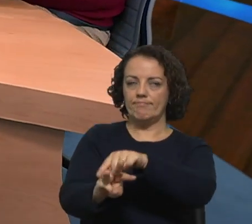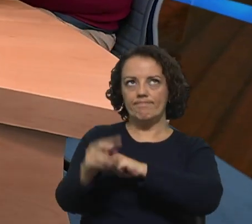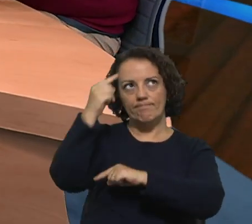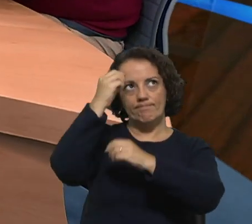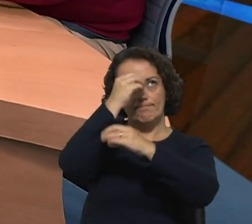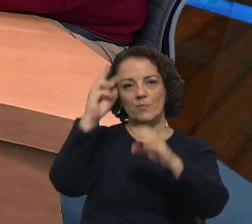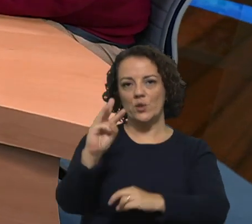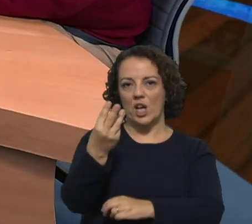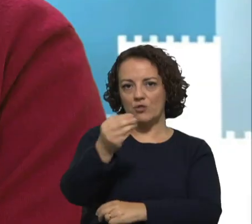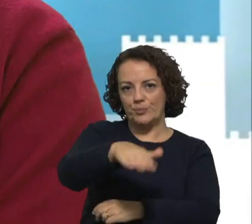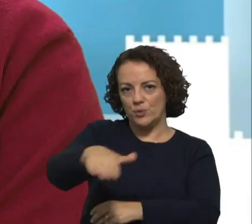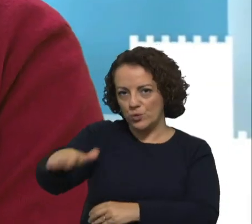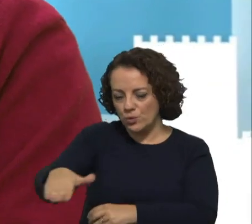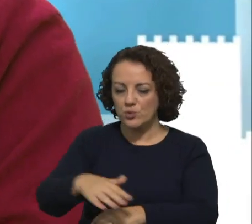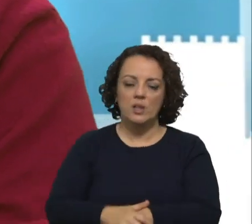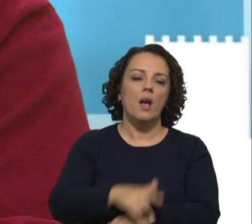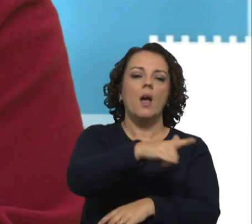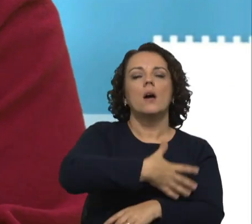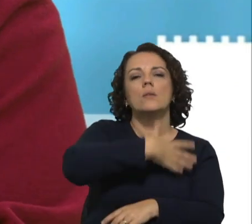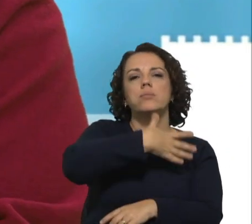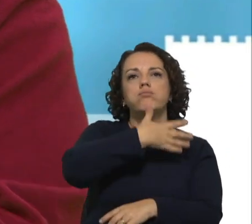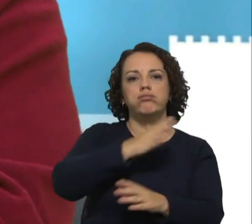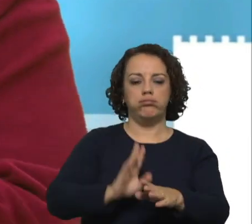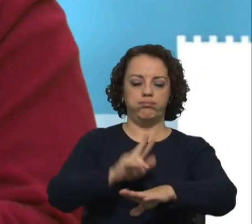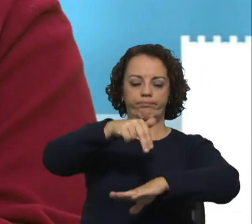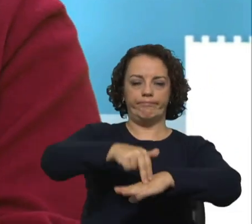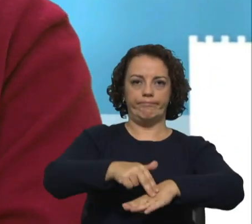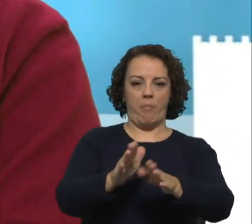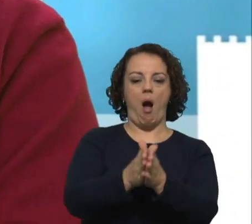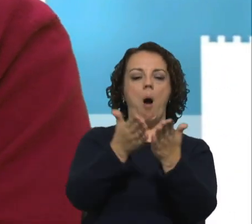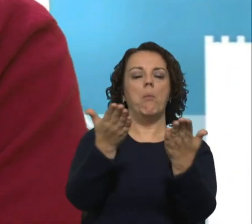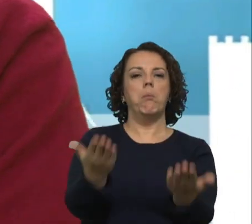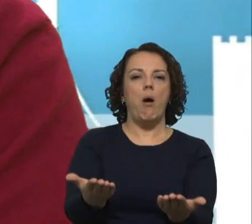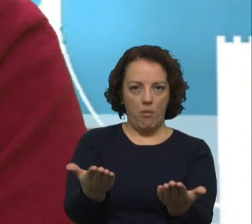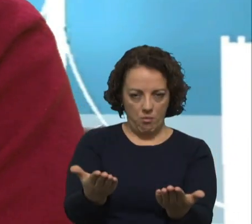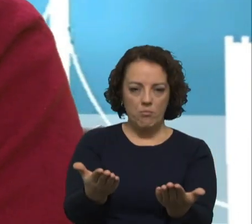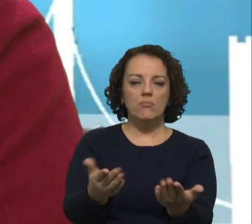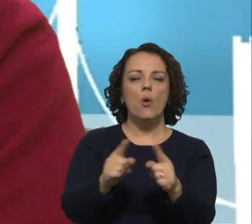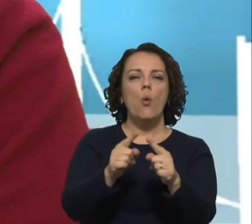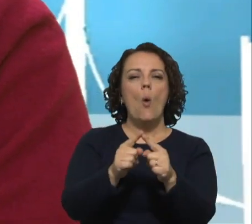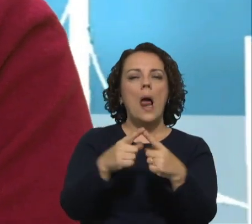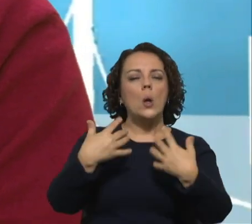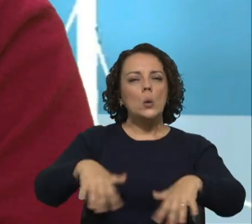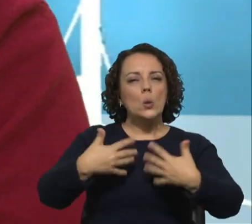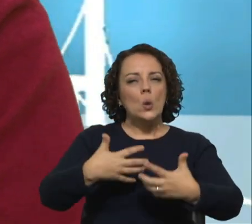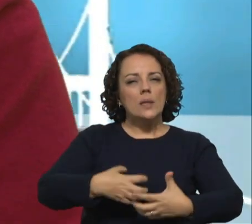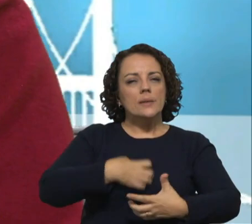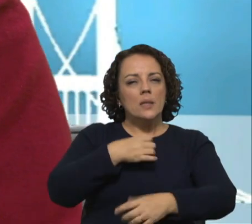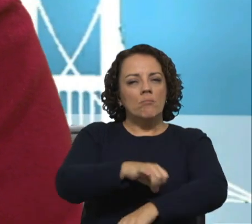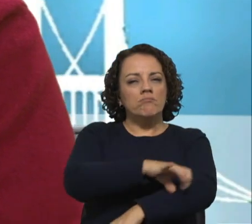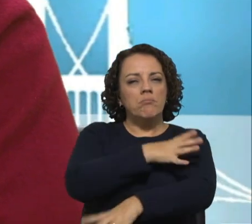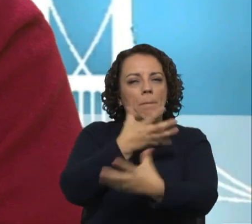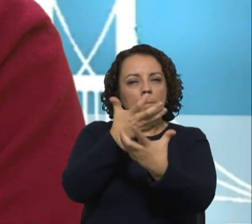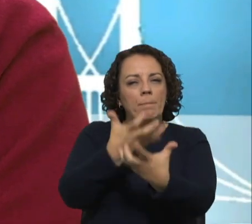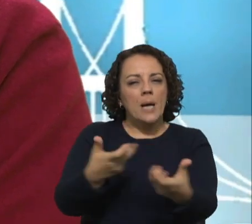estava a aproximar na celebração do Ambão, e, portanto, tudo isso, há uma carga simbólica muito grande associada aos enquadramentos e à forma